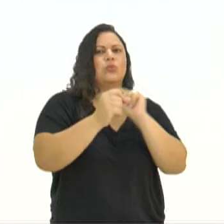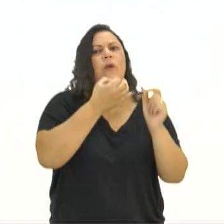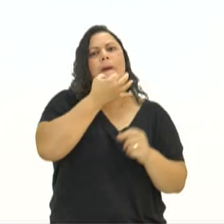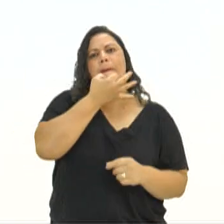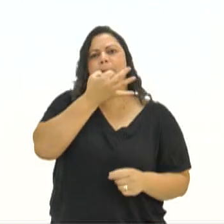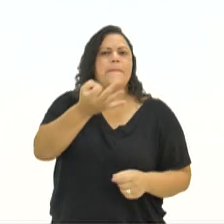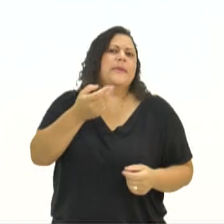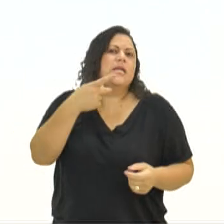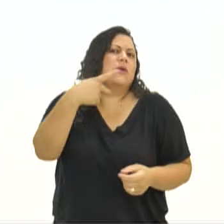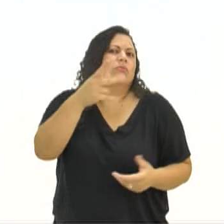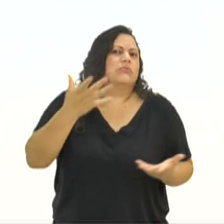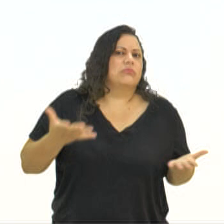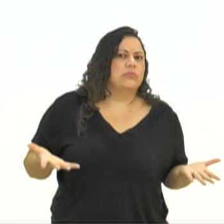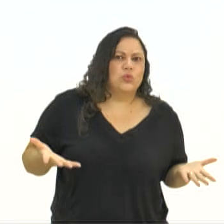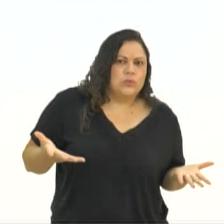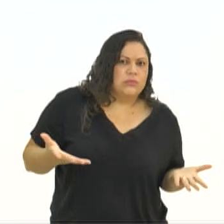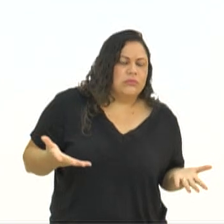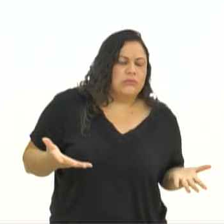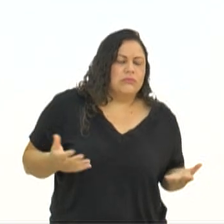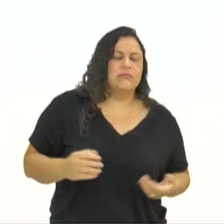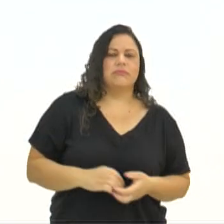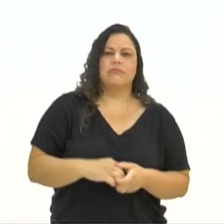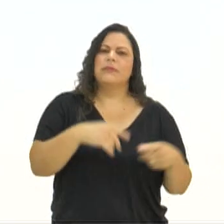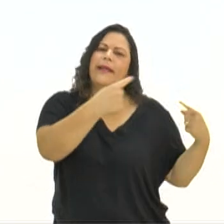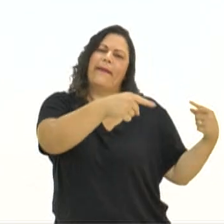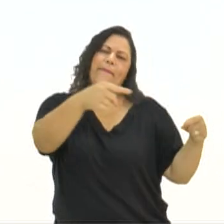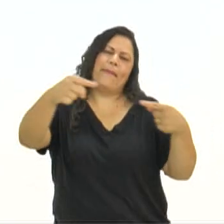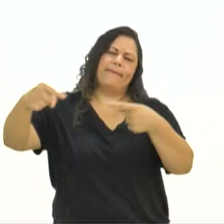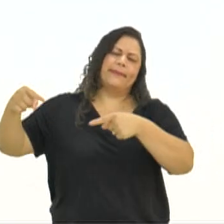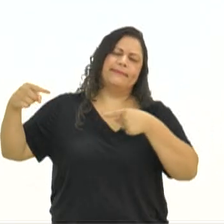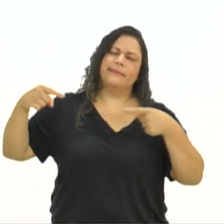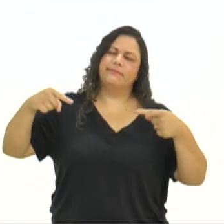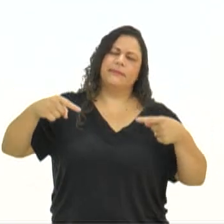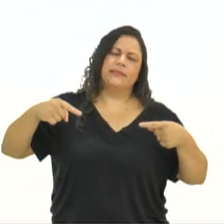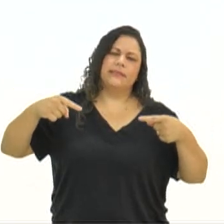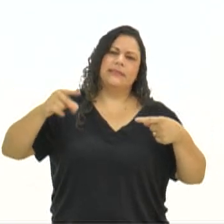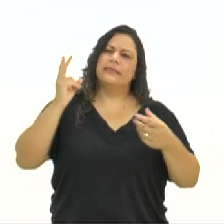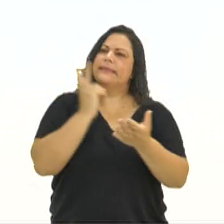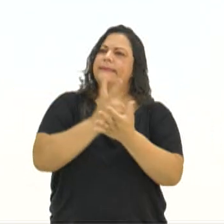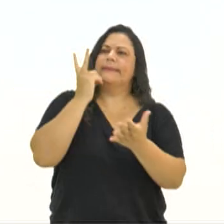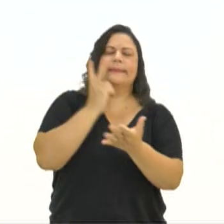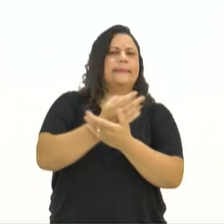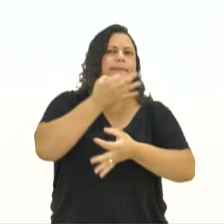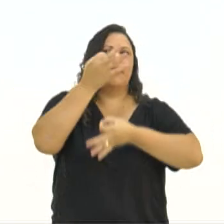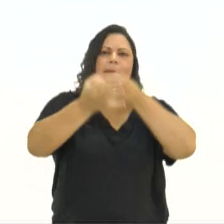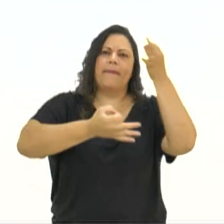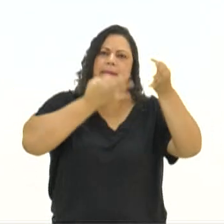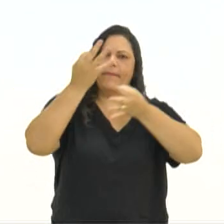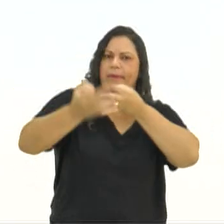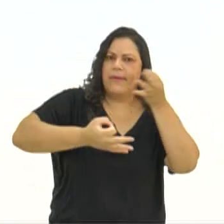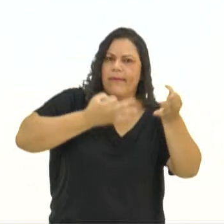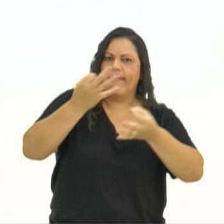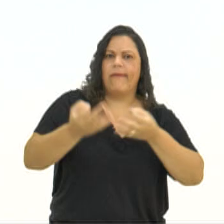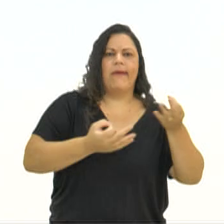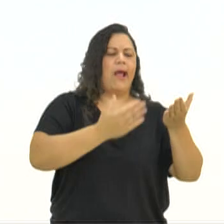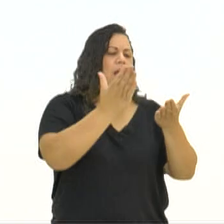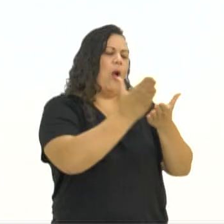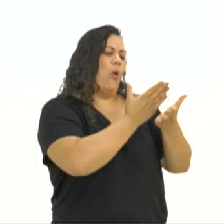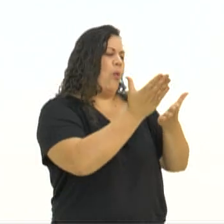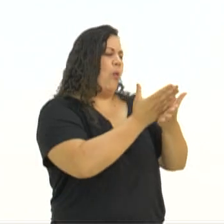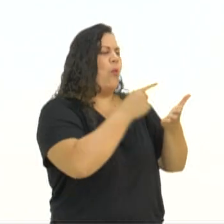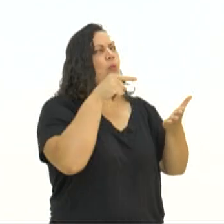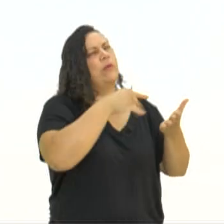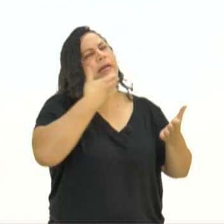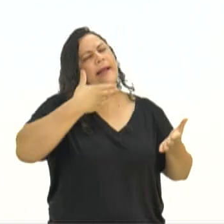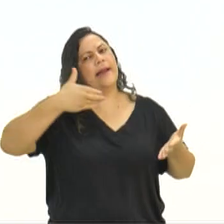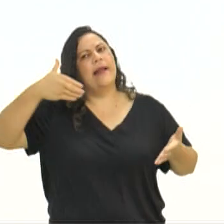livro é sempre melhor que a película? Então, esse é um debate eterno, né? As pessoas sempre vão dizer que o livro é melhor que o filme?